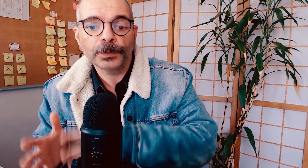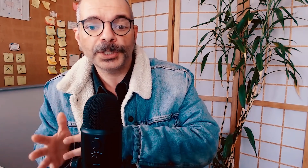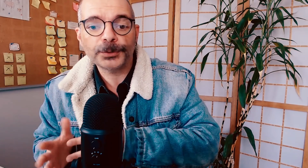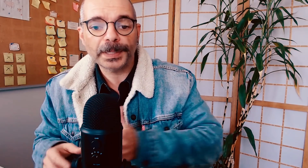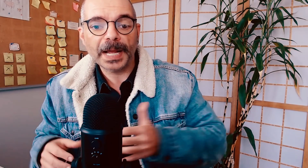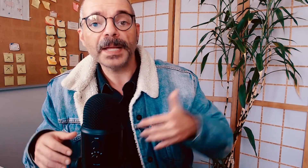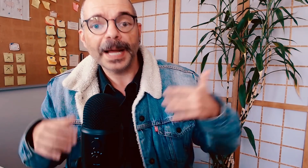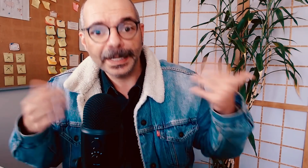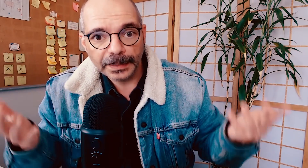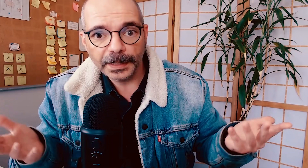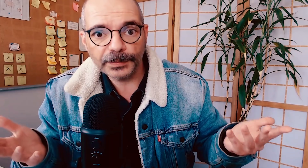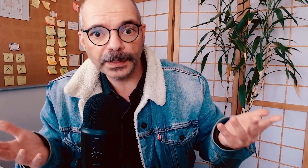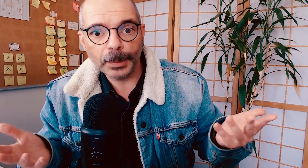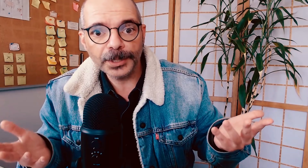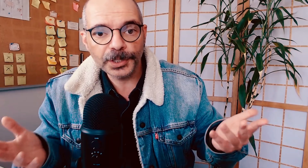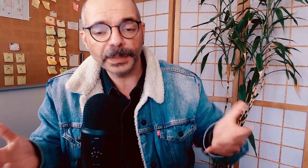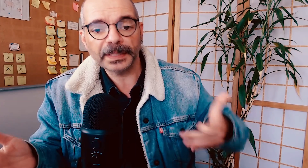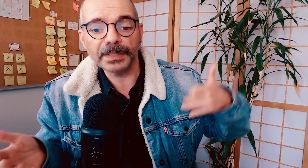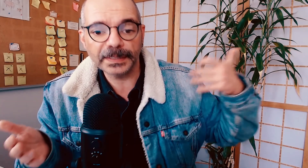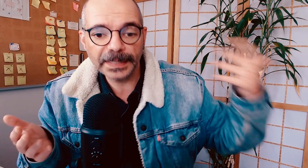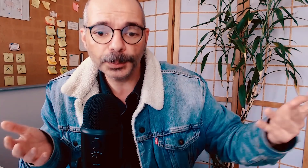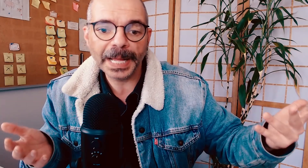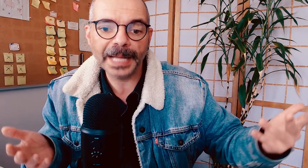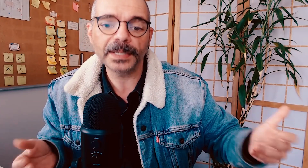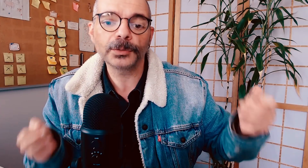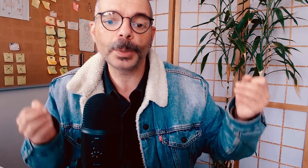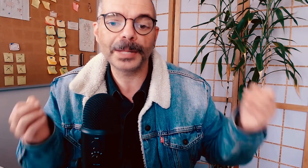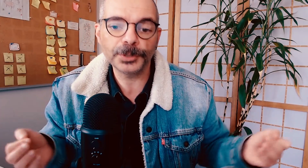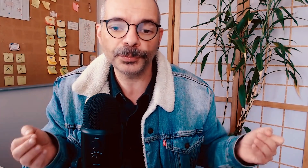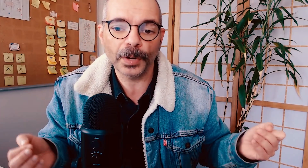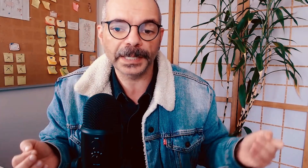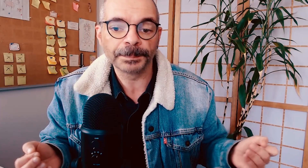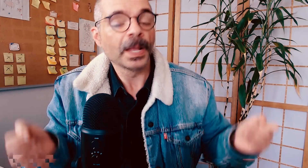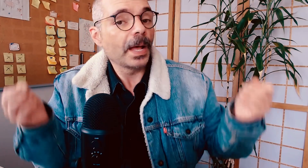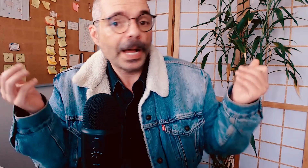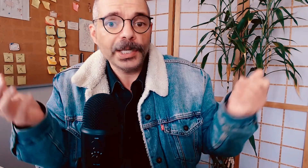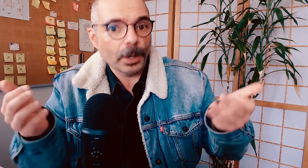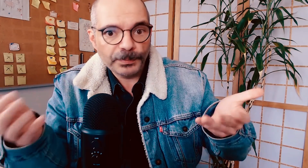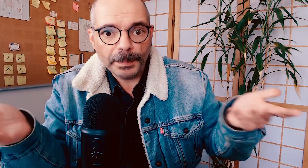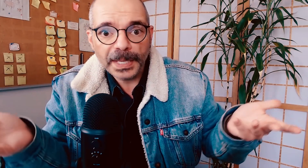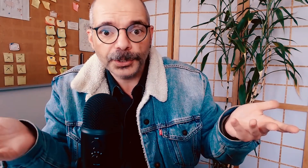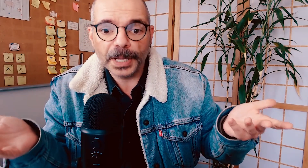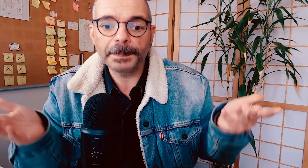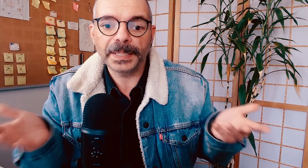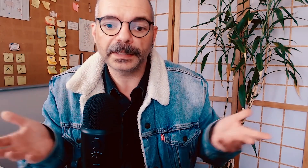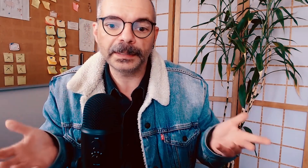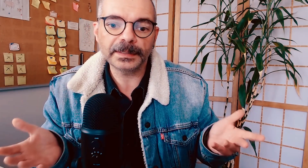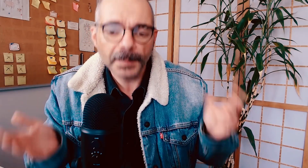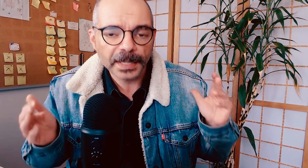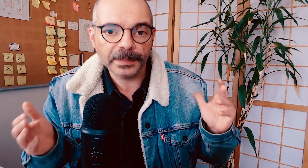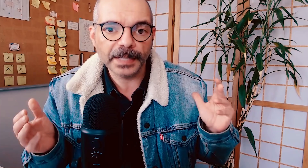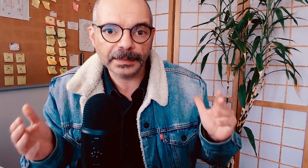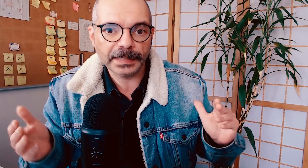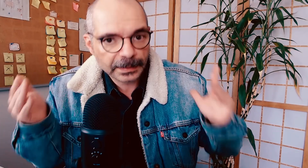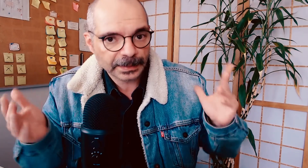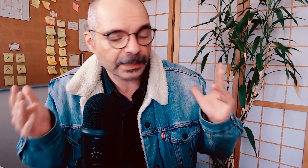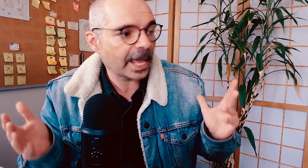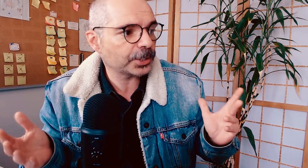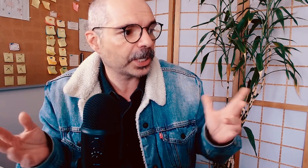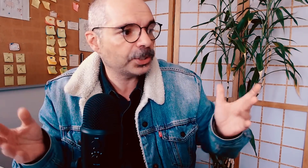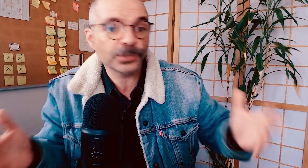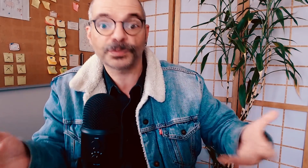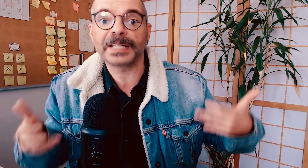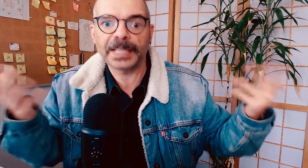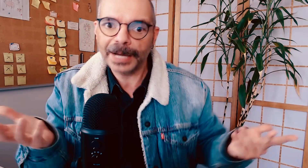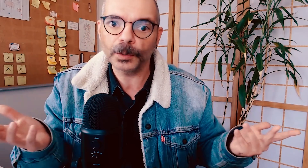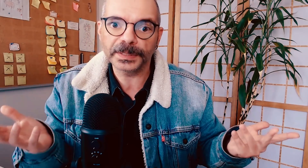cobertura ficou direcionada a essa entrevista coletiva que estava sendo dada do lado de fora. Aí, obviamente, a imprensa quis saber se essa estratégia